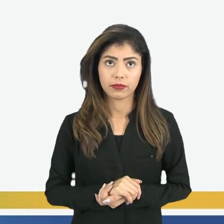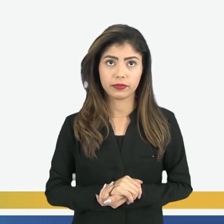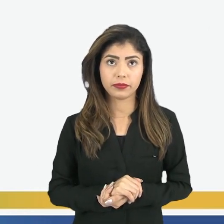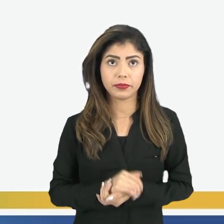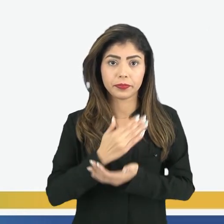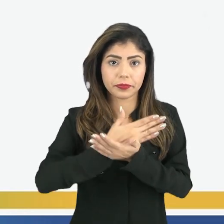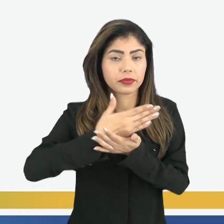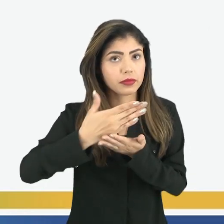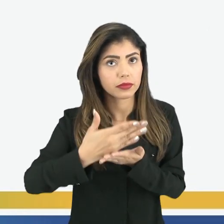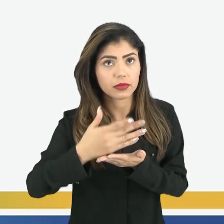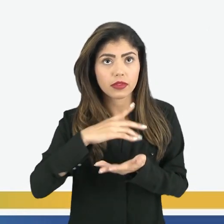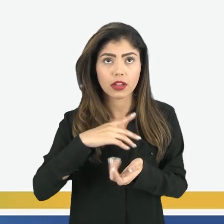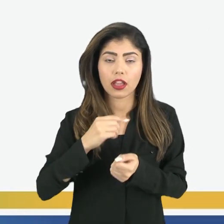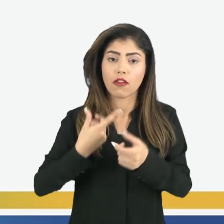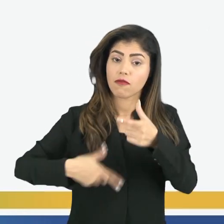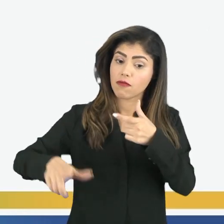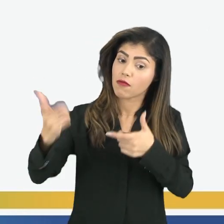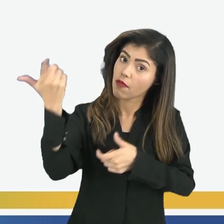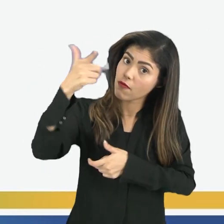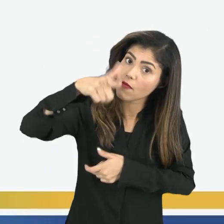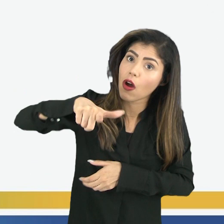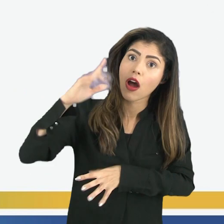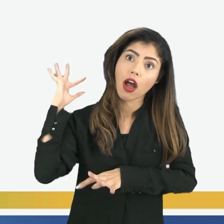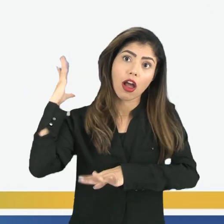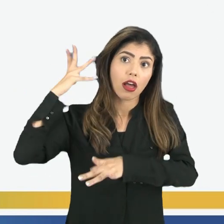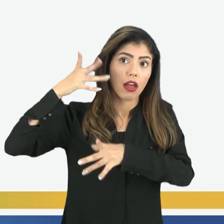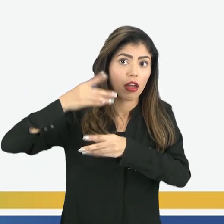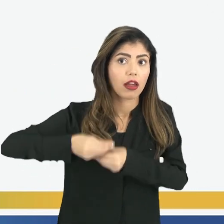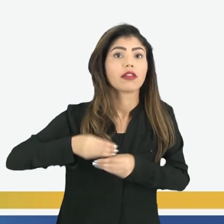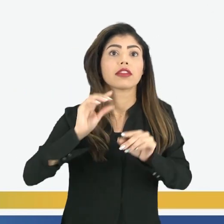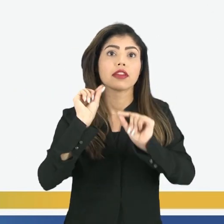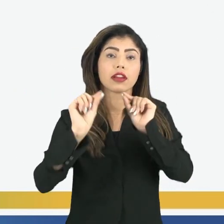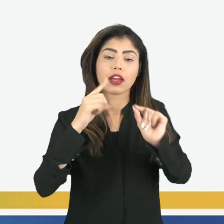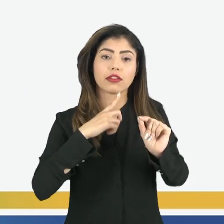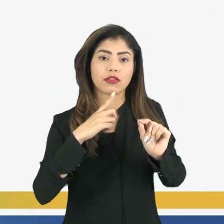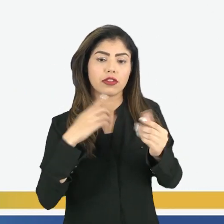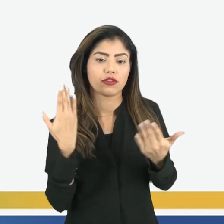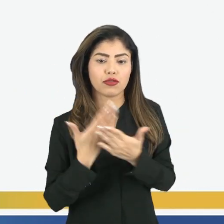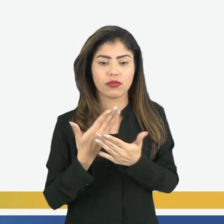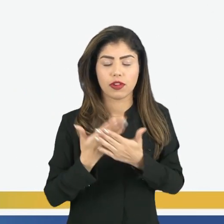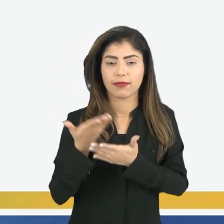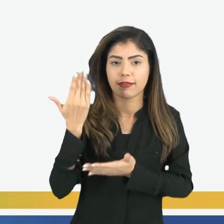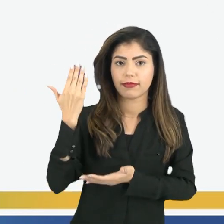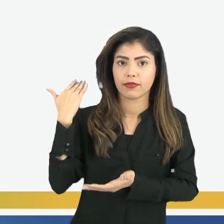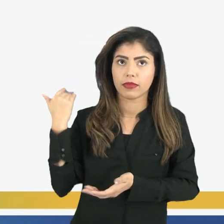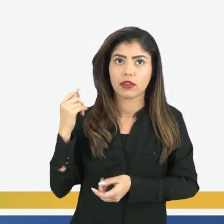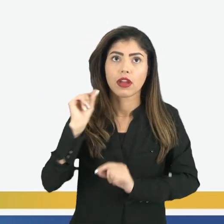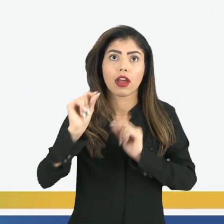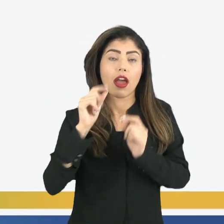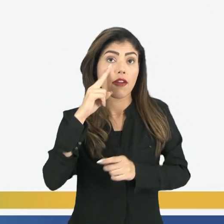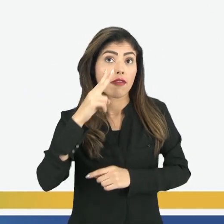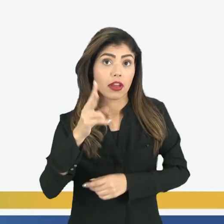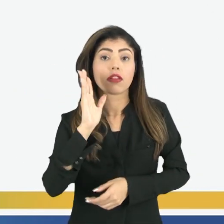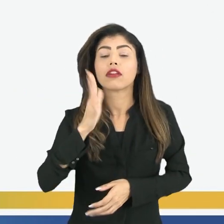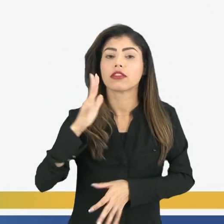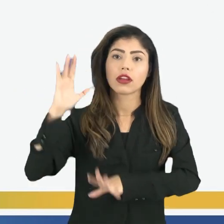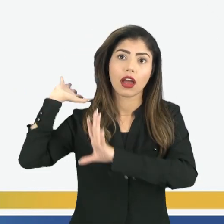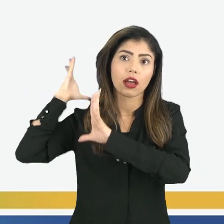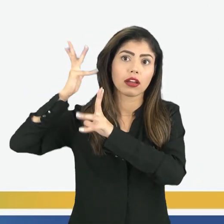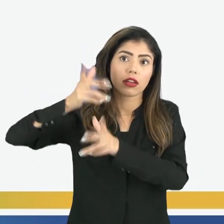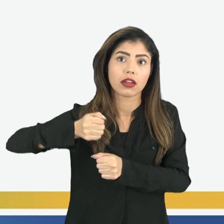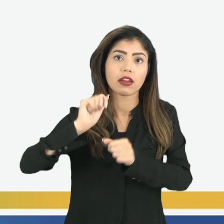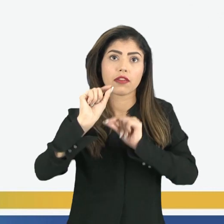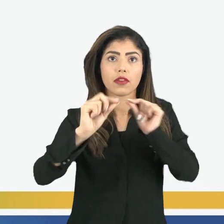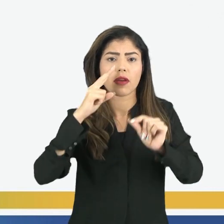Para a gente começar, a gente faz uma retomada dos assuntos que a gente estudou. Então, a gente vai começar revendo assuntos que a gente estudou nas outras